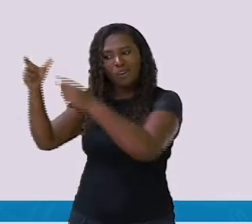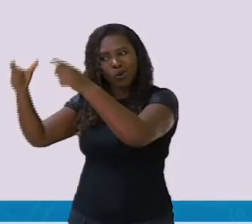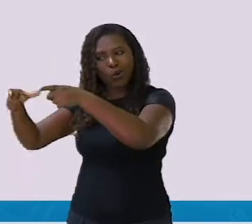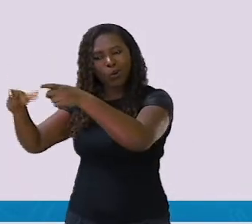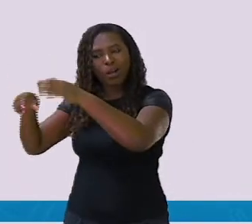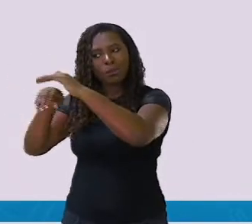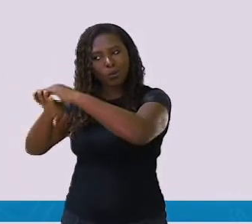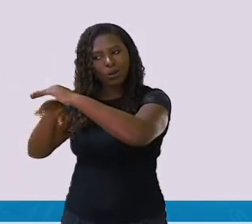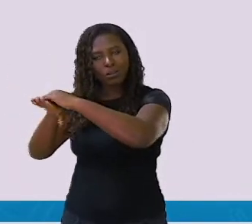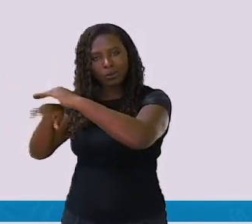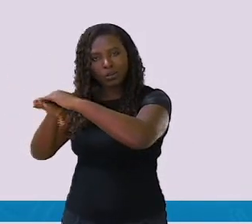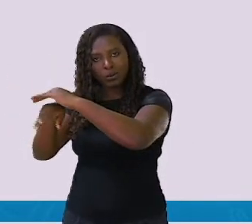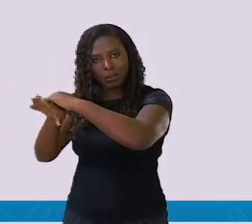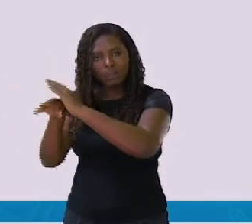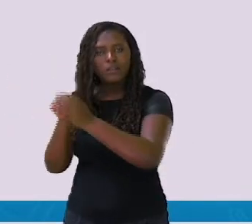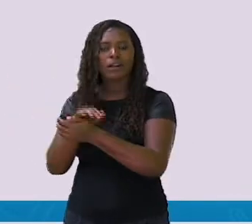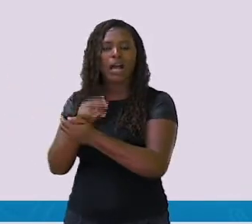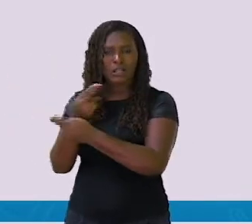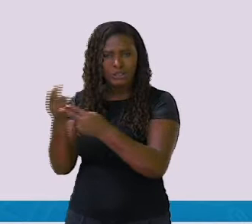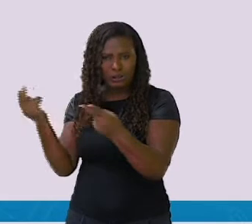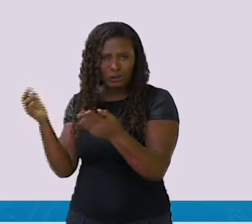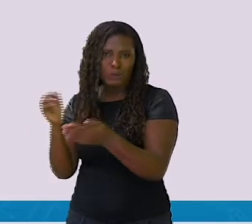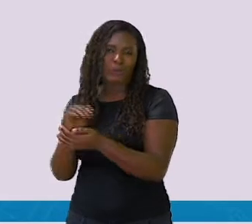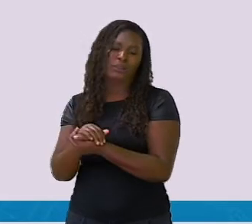muito cuidado com tudo isso, era